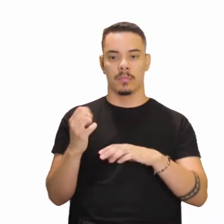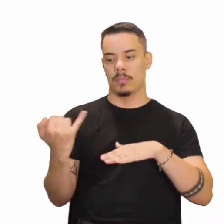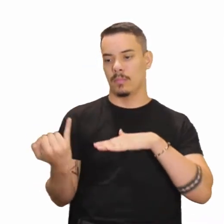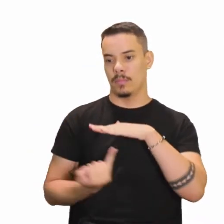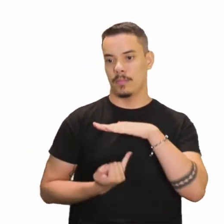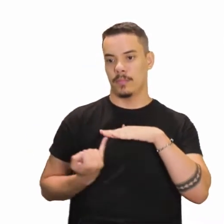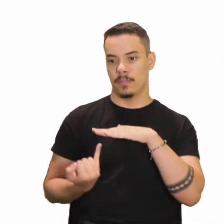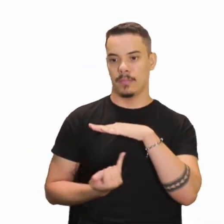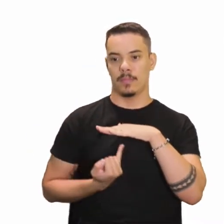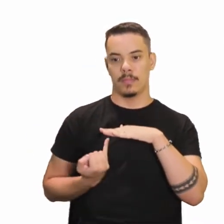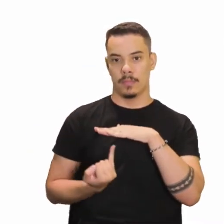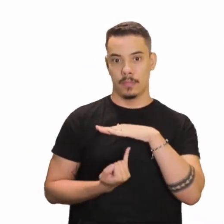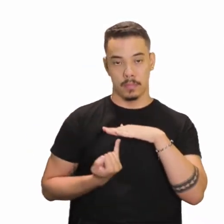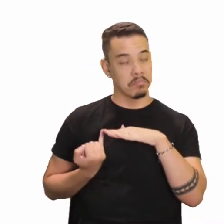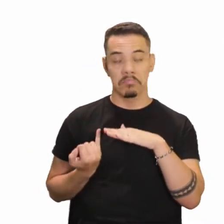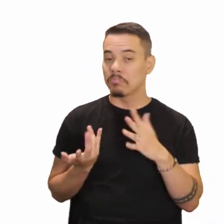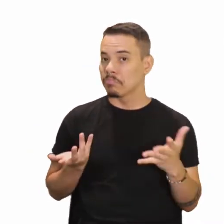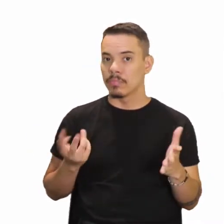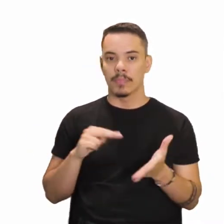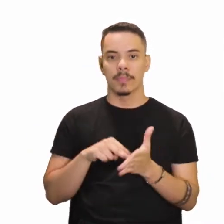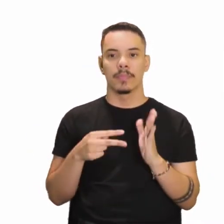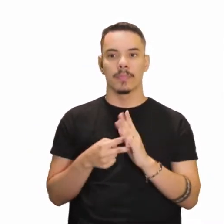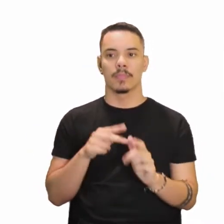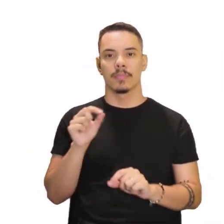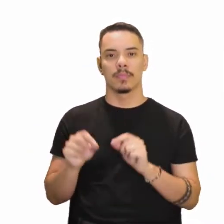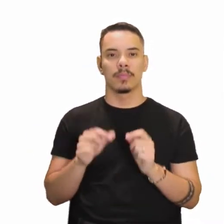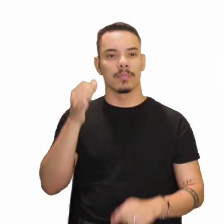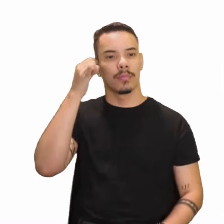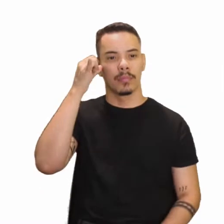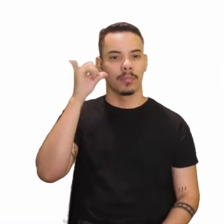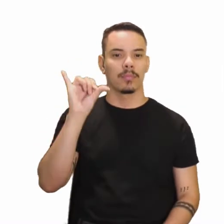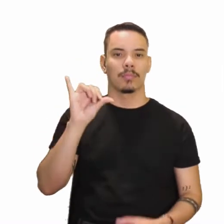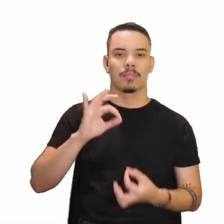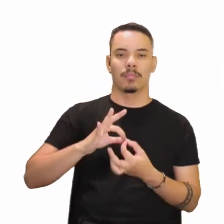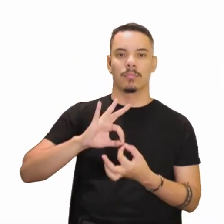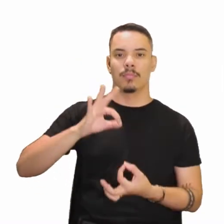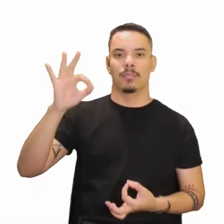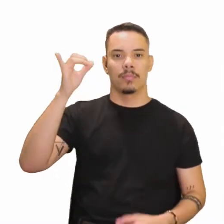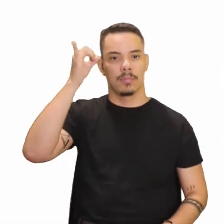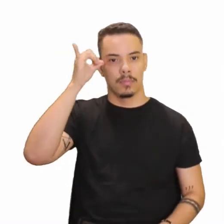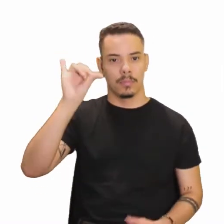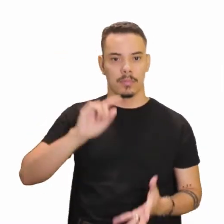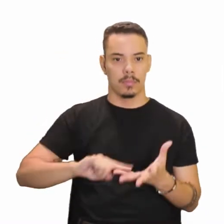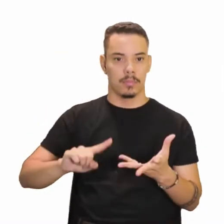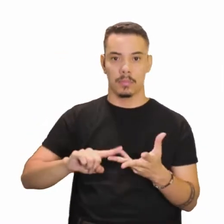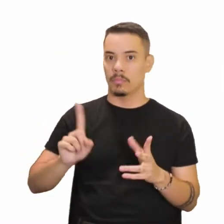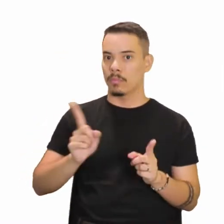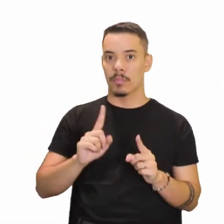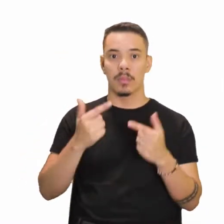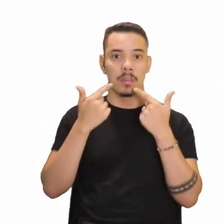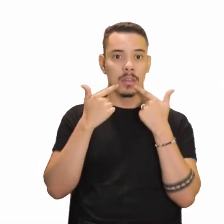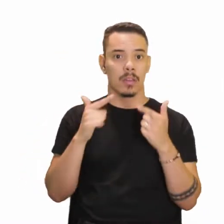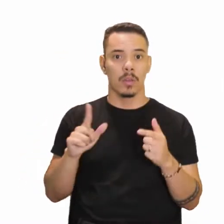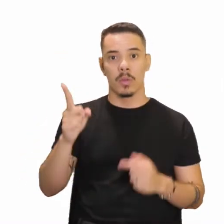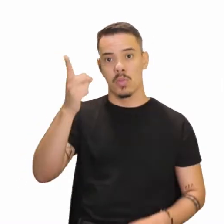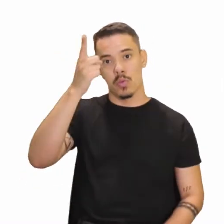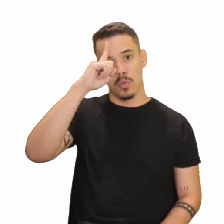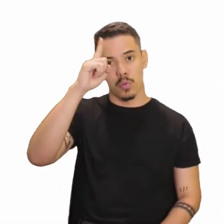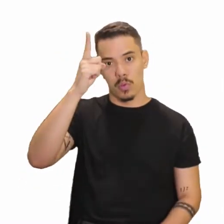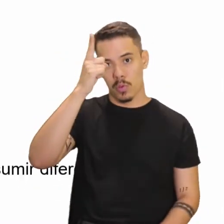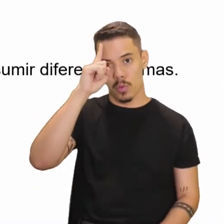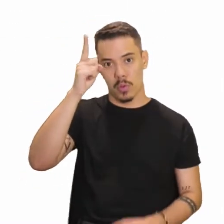informal ou seja sem muita cerimônia né é a linguagem do dia a